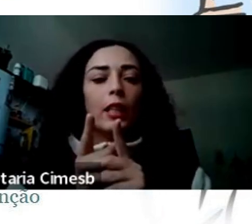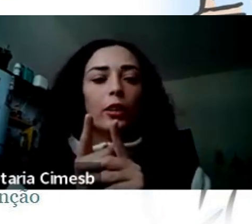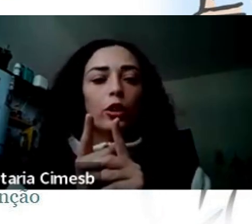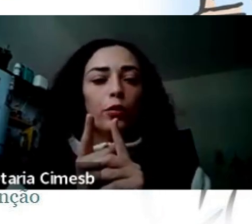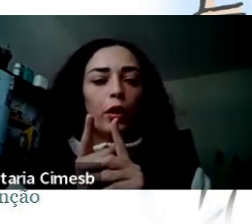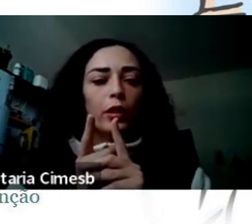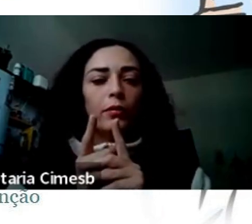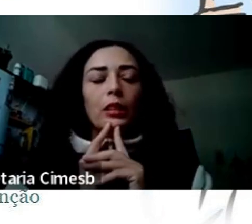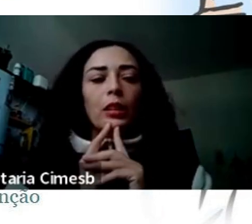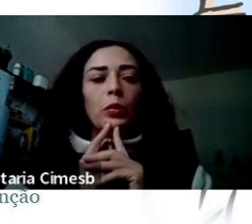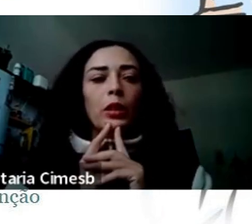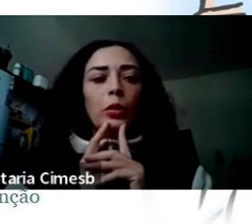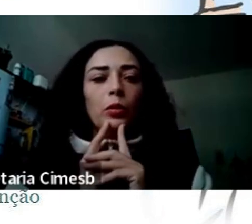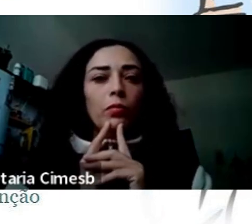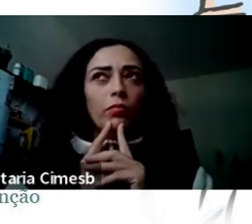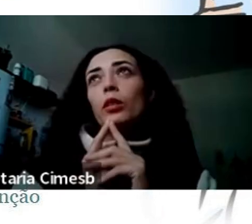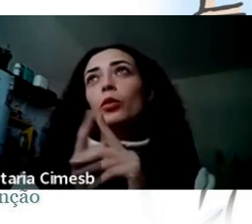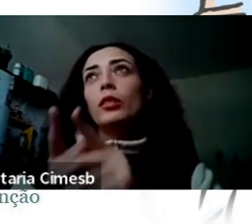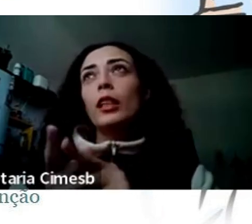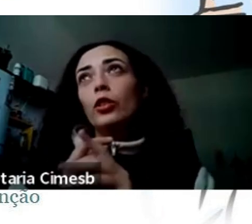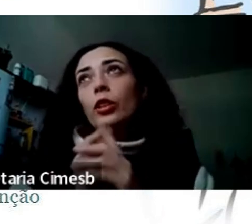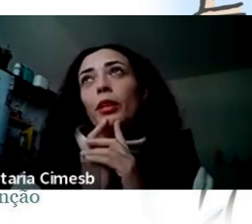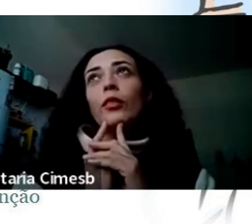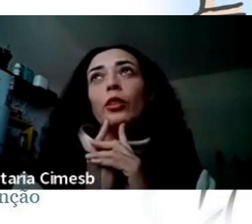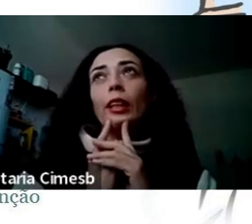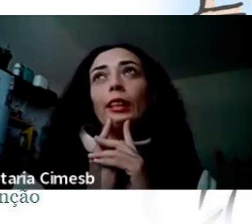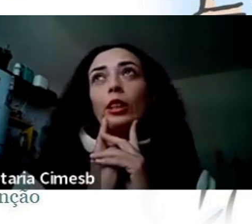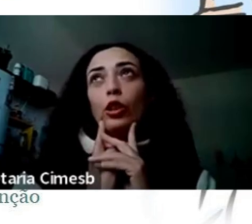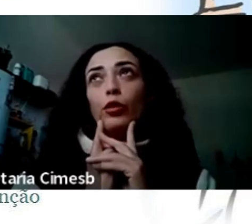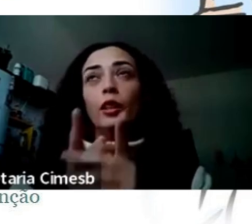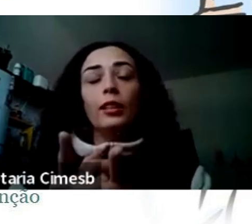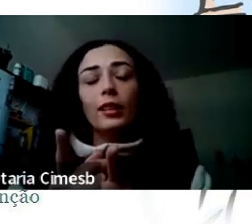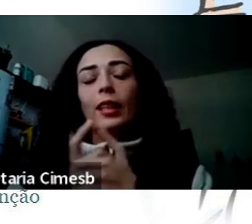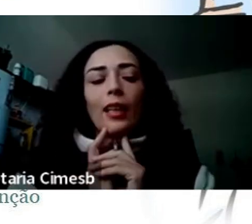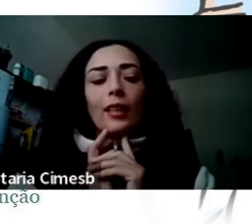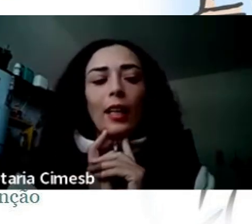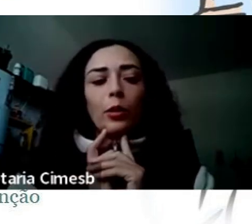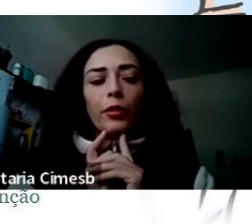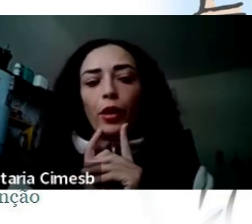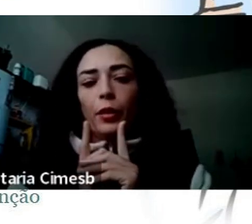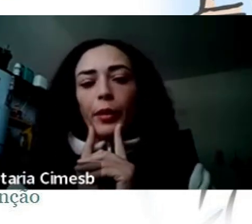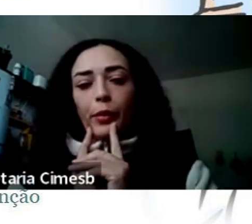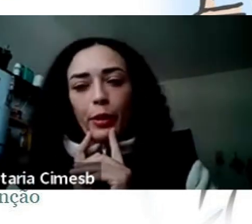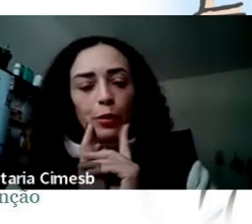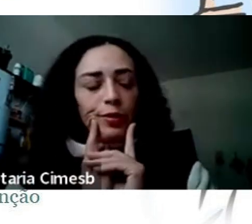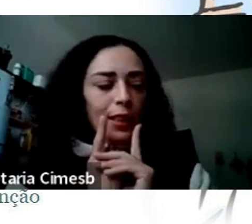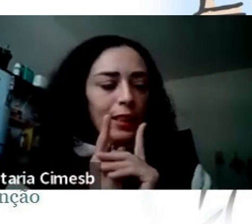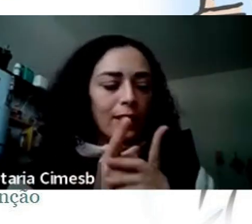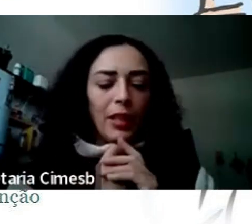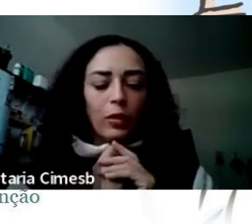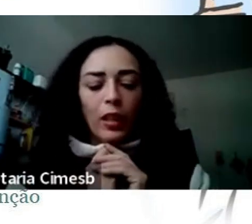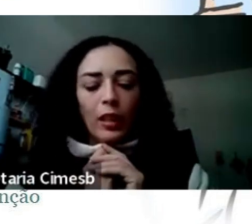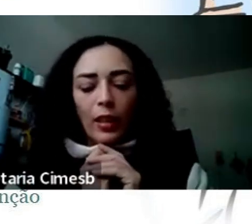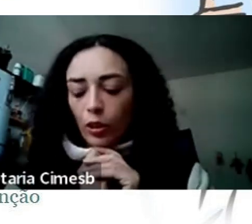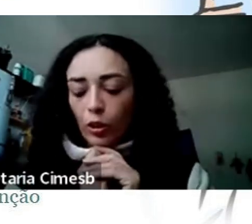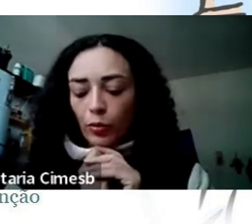a tonalidade de voz. Então, eu quando eu tô triste, minha tonalidade de voz, ela sai de uma forma. Quando eu tô feliz,